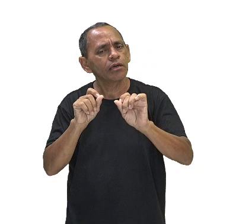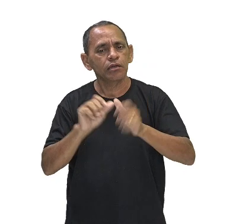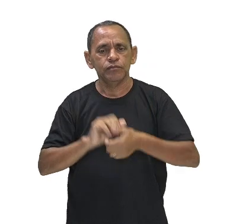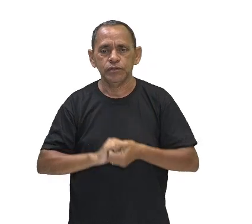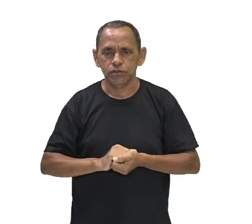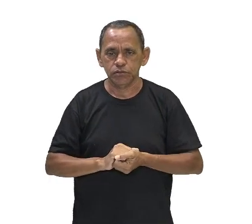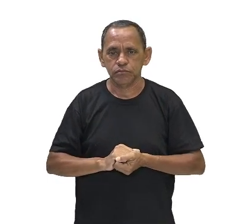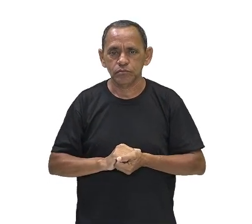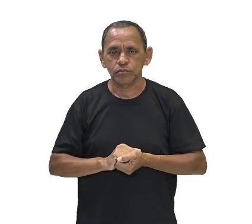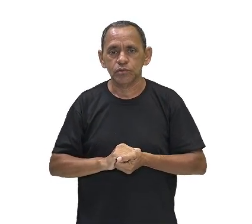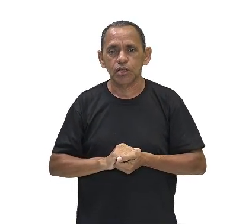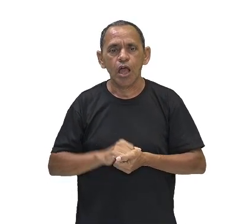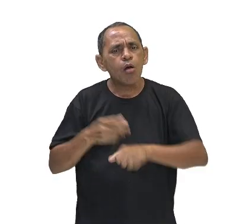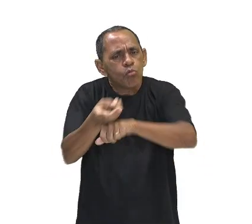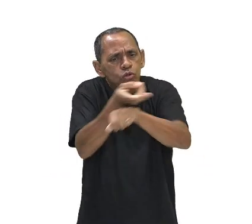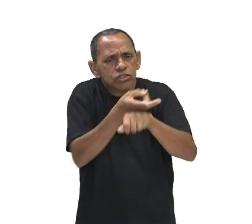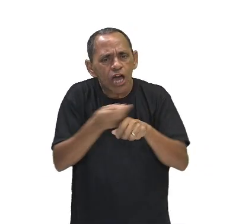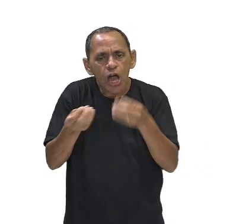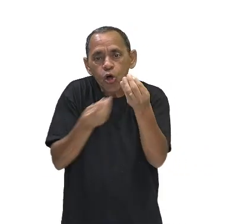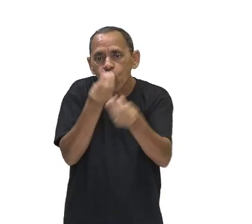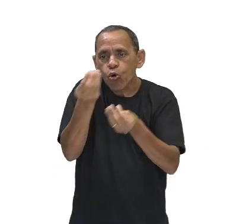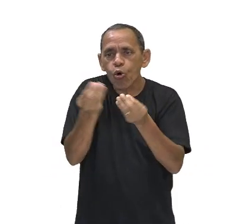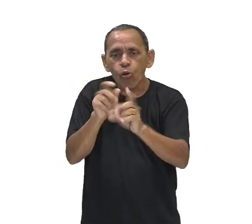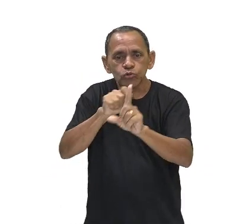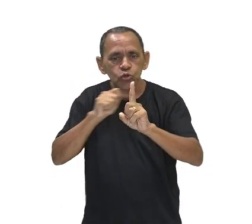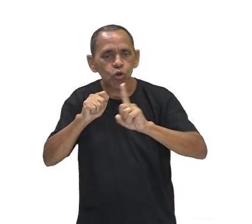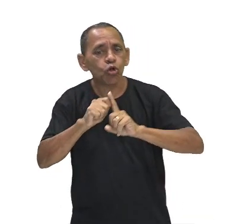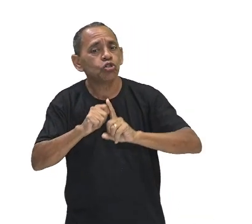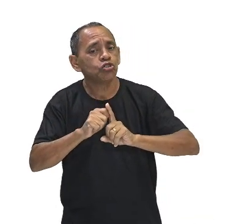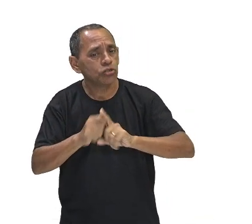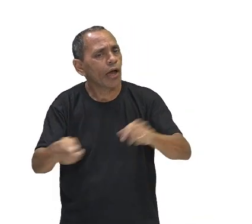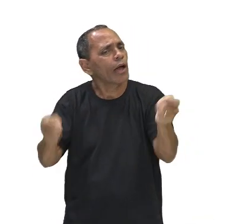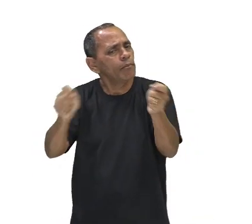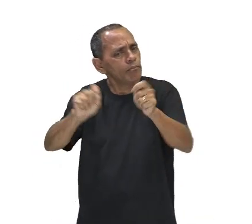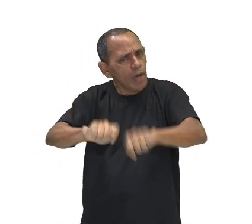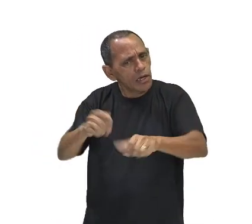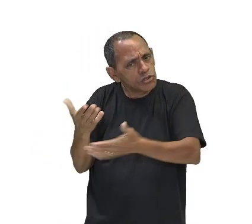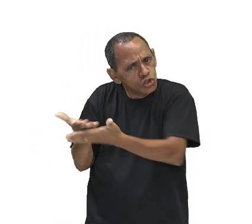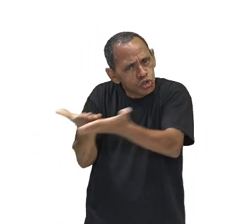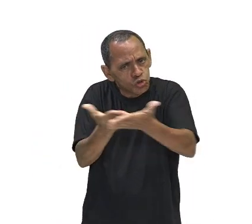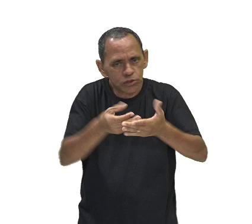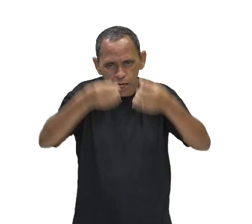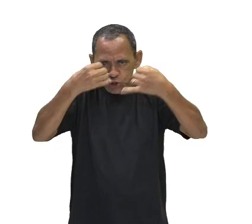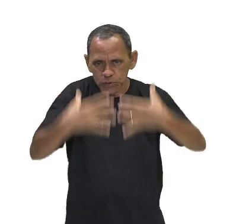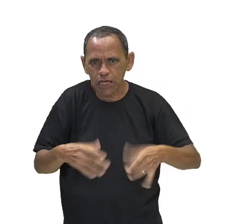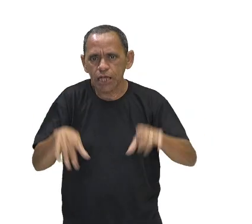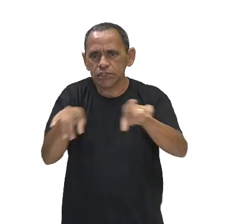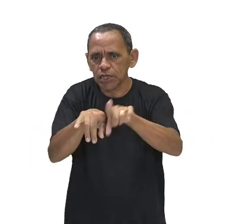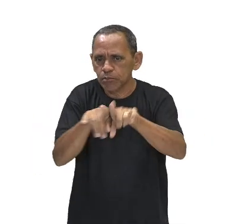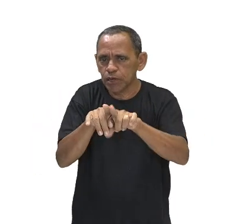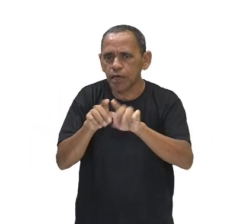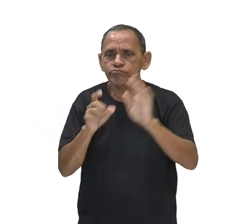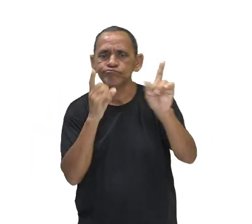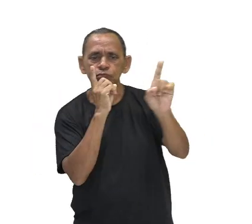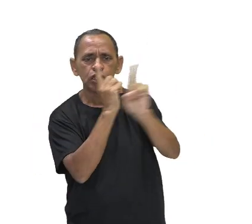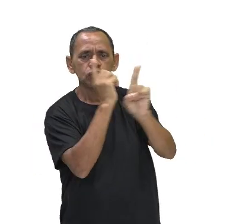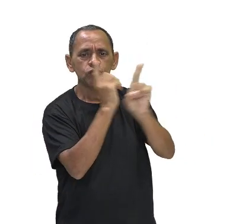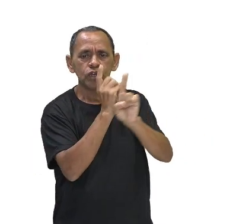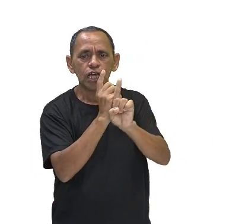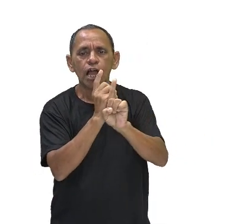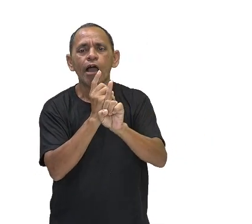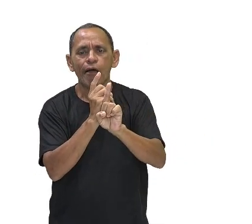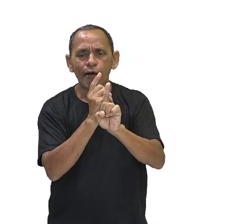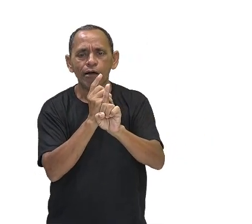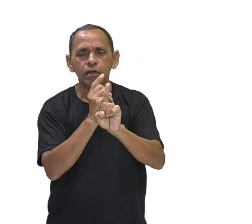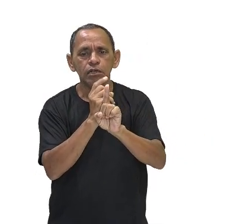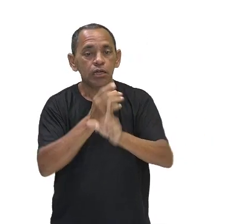como a sociologia é capaz de estudar, explicar, identificar e